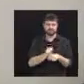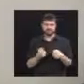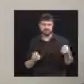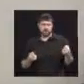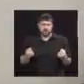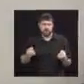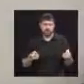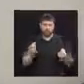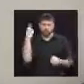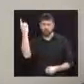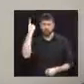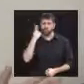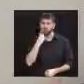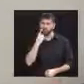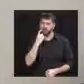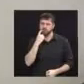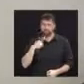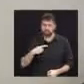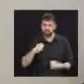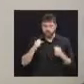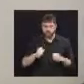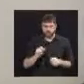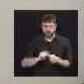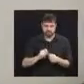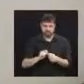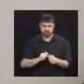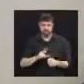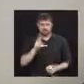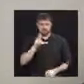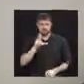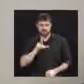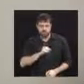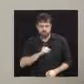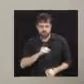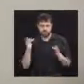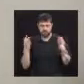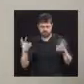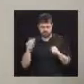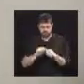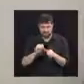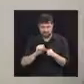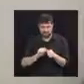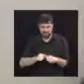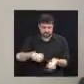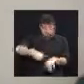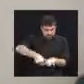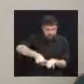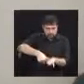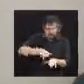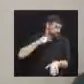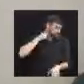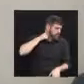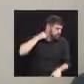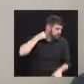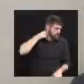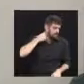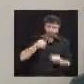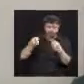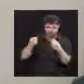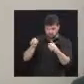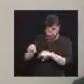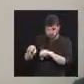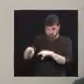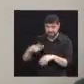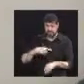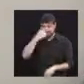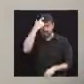posso ensinar como é que vocês podem fazer, então você pode aliviar a fratura e tudo, mas você alivia com compressão nos locais. Eu ensino para quem tem medo de dentista,